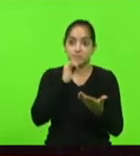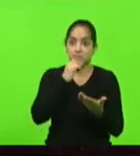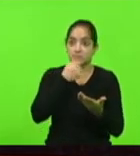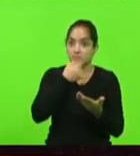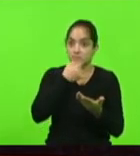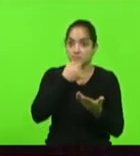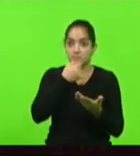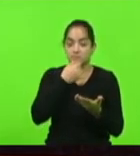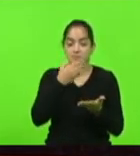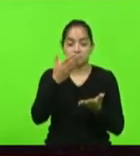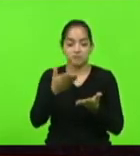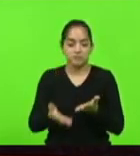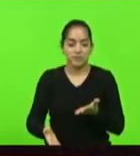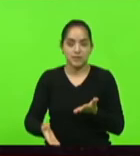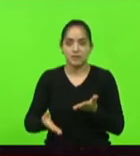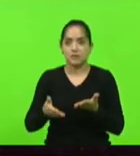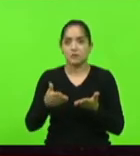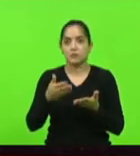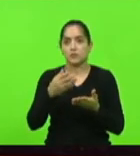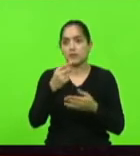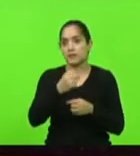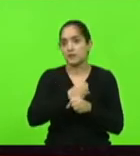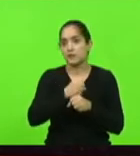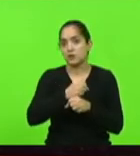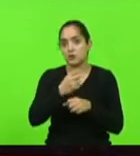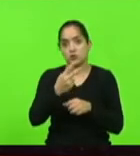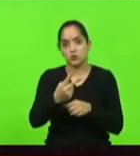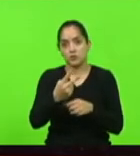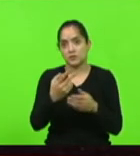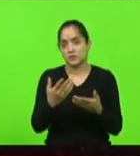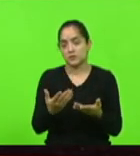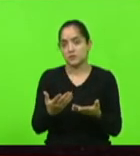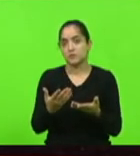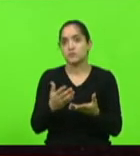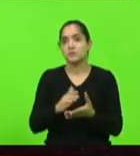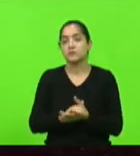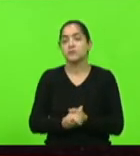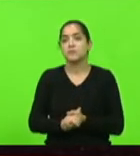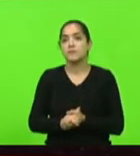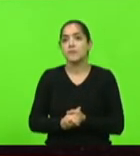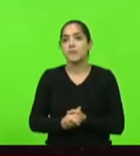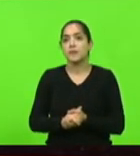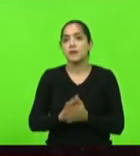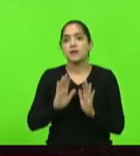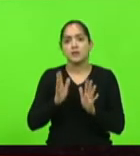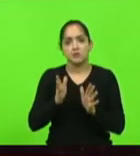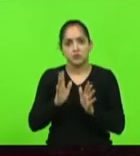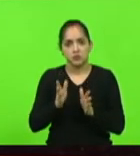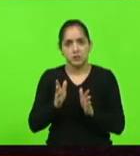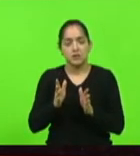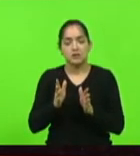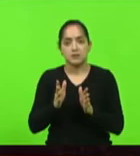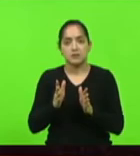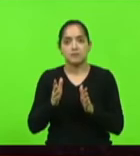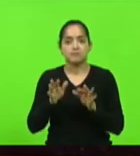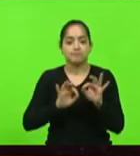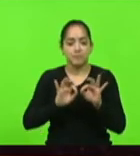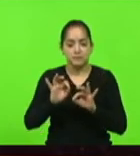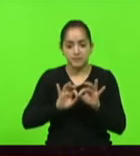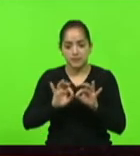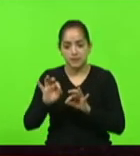2 anos e pouco, deputado Ivan, que tem toda a razão, e eu havia, inclusive, me preparado para